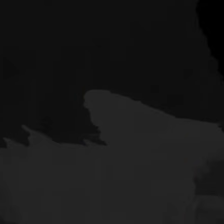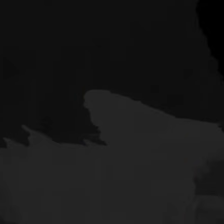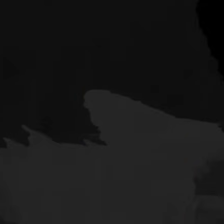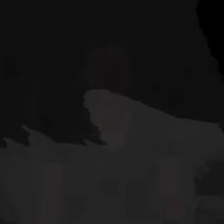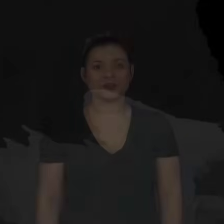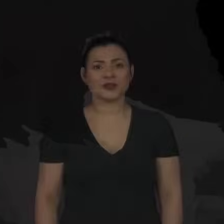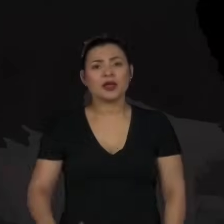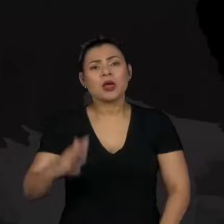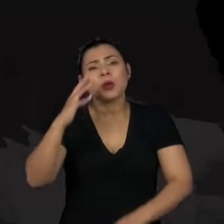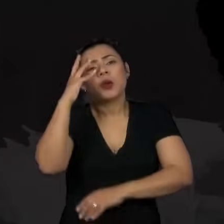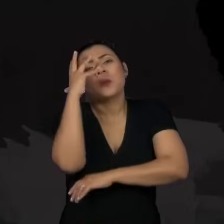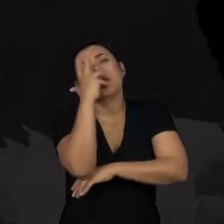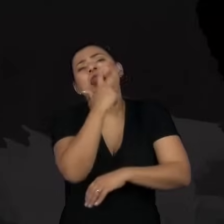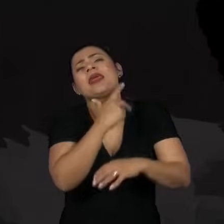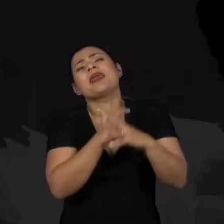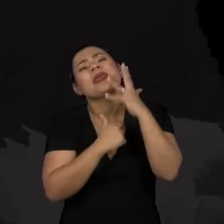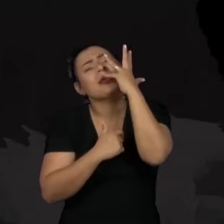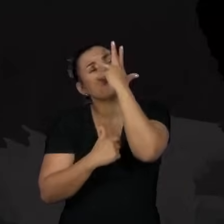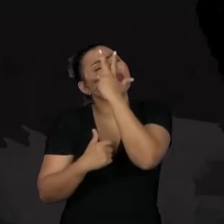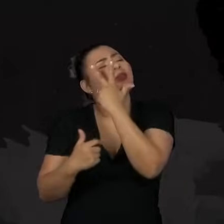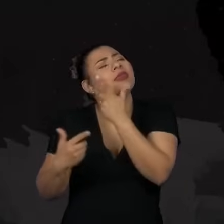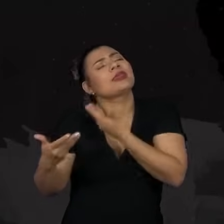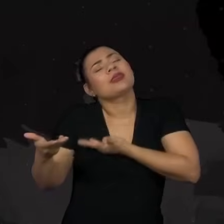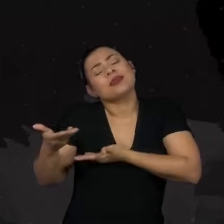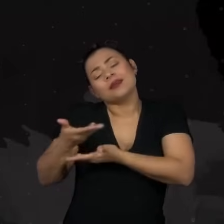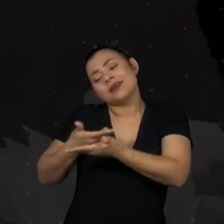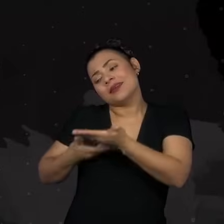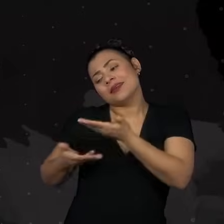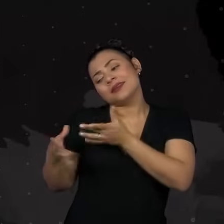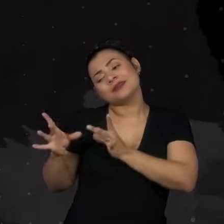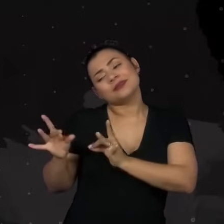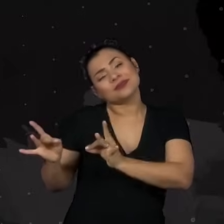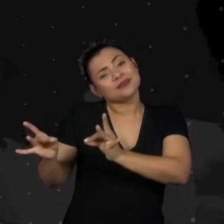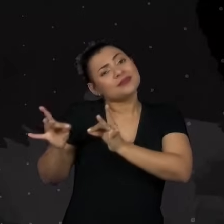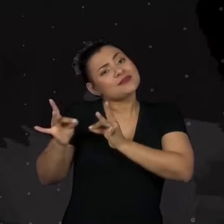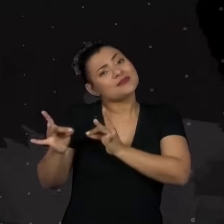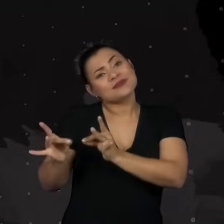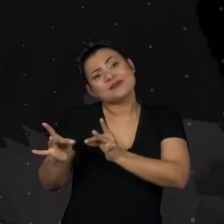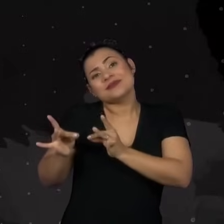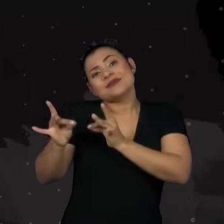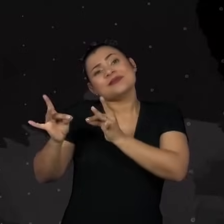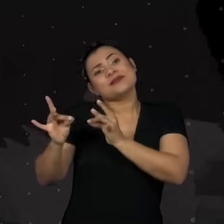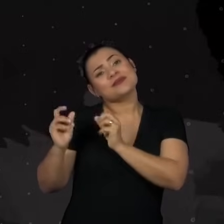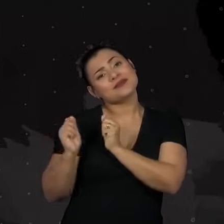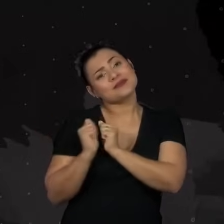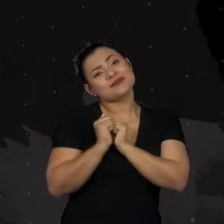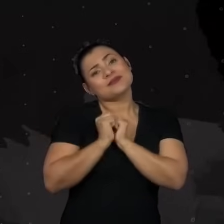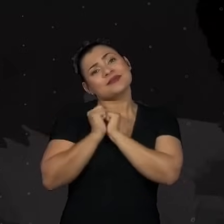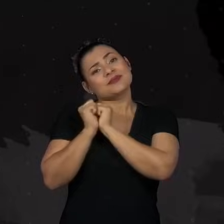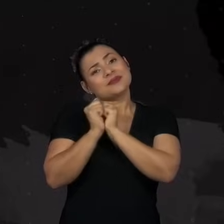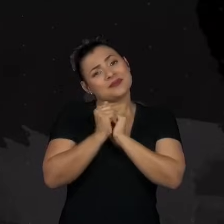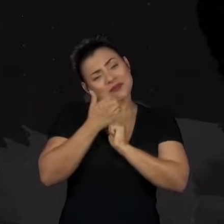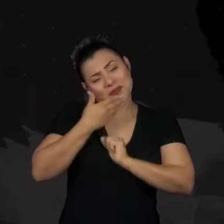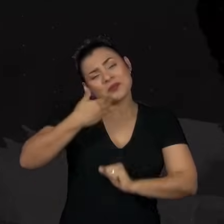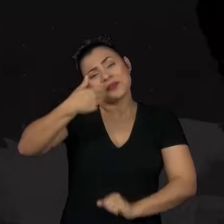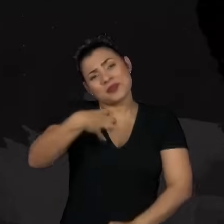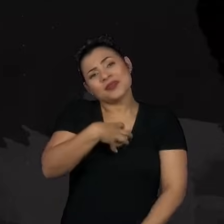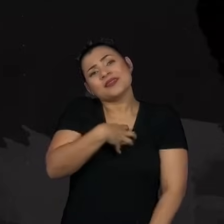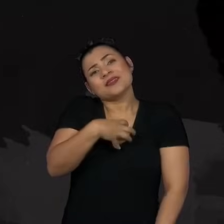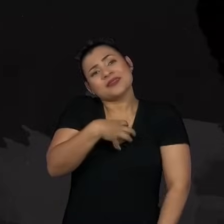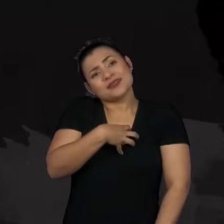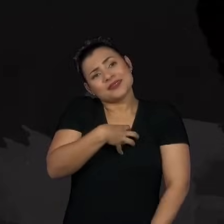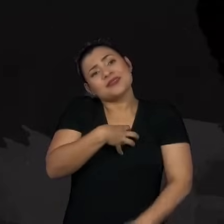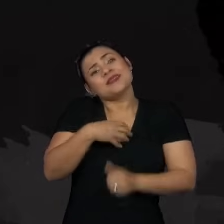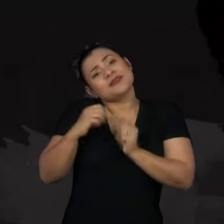Como é linda nossa relação, pode ficar comigo que é melhor assim, deixa